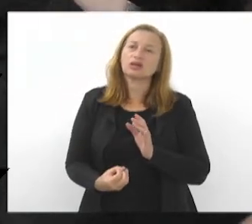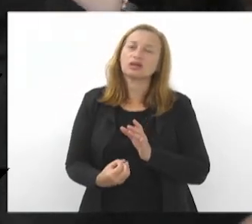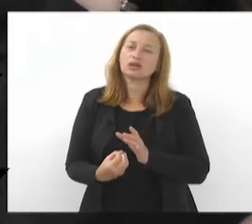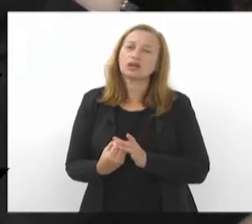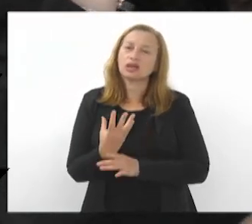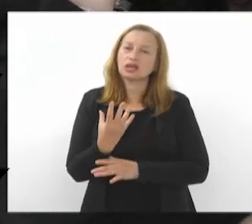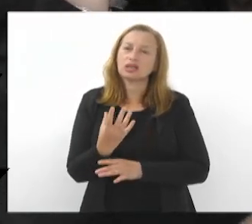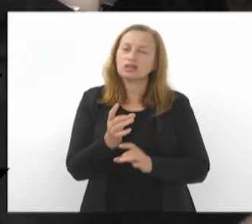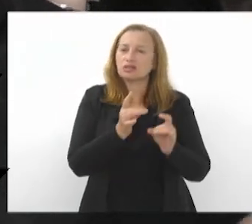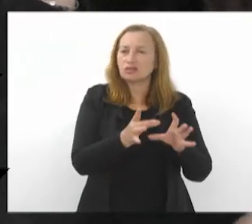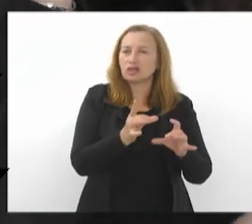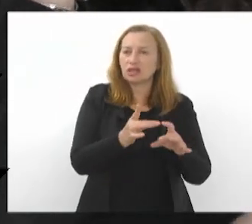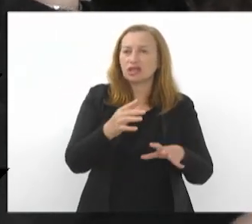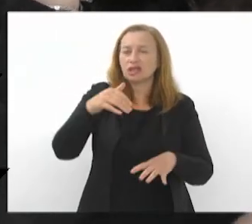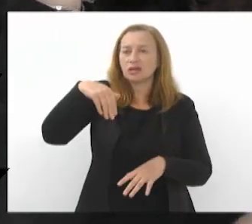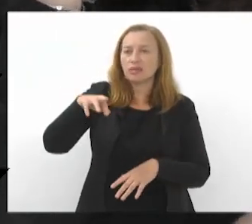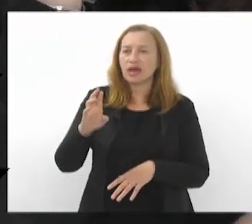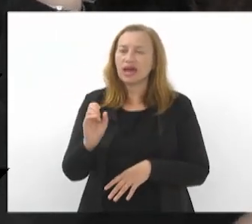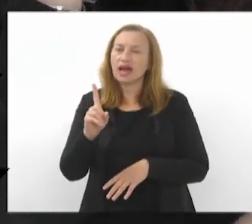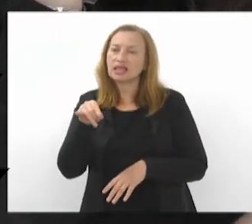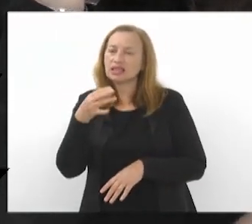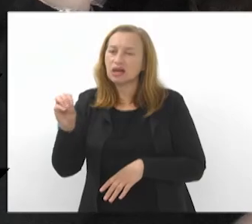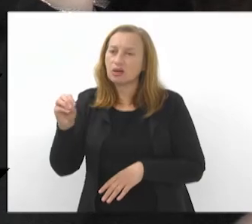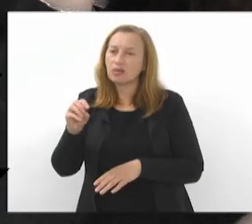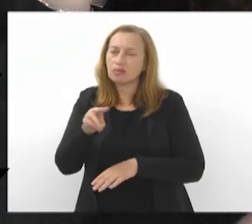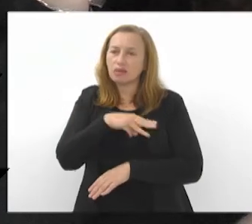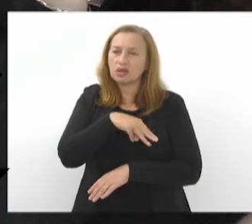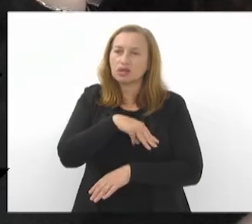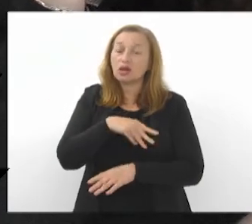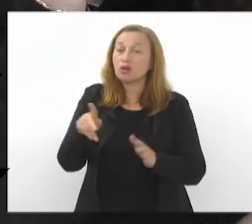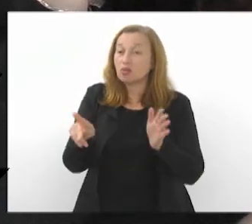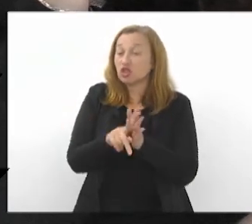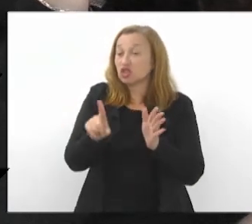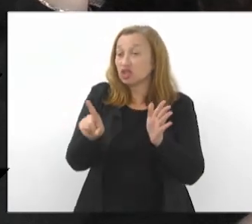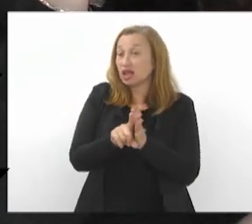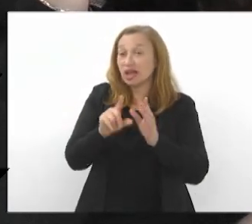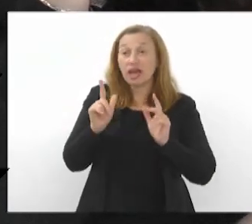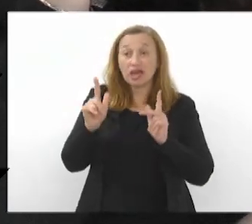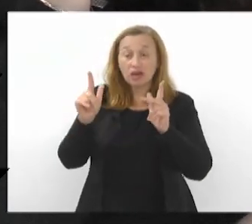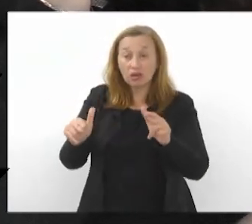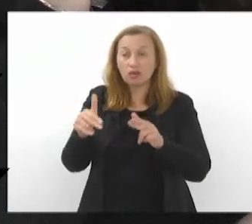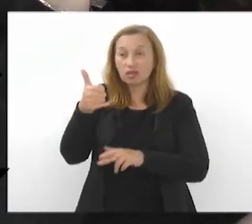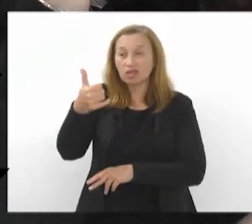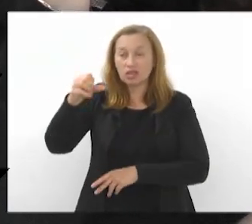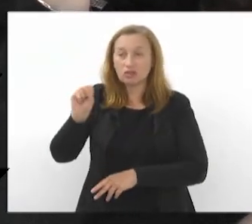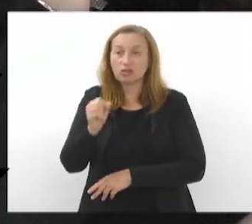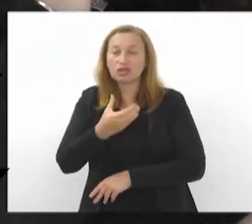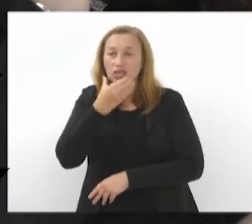Comercial do Mercadão de Madureira. E o projeto de lei almeja que seja comemorado no dia 18 de dezembro, em virtude da sua